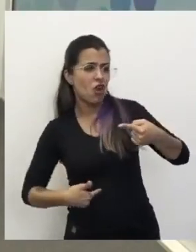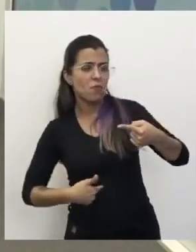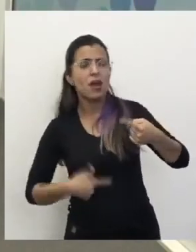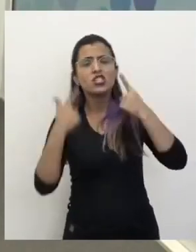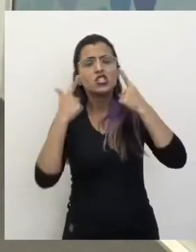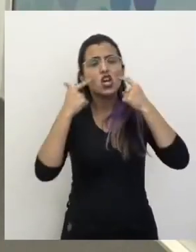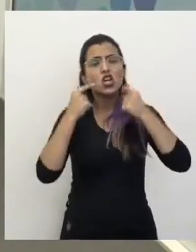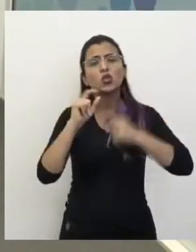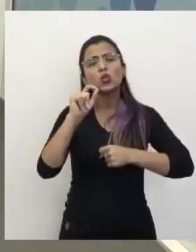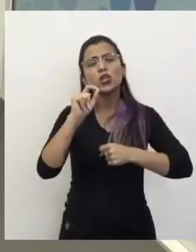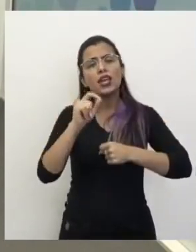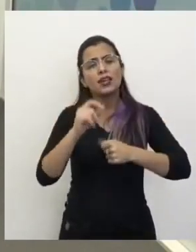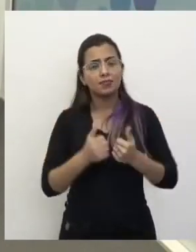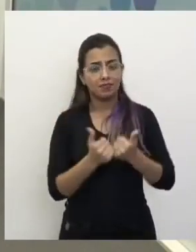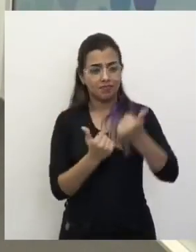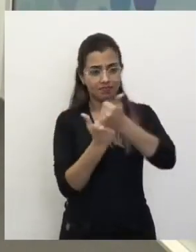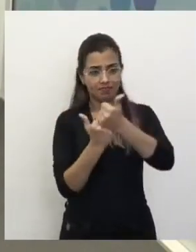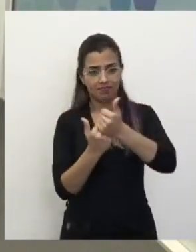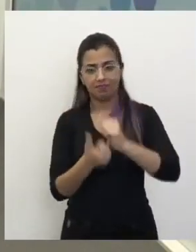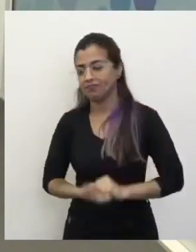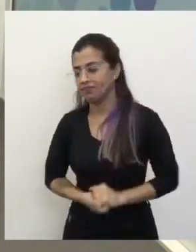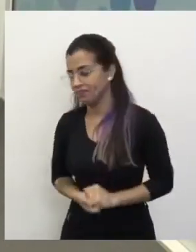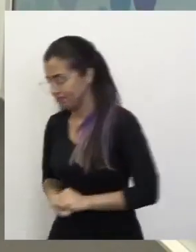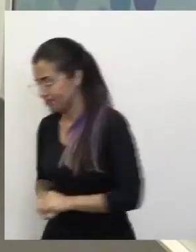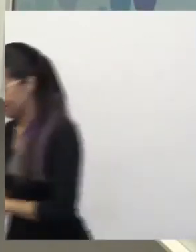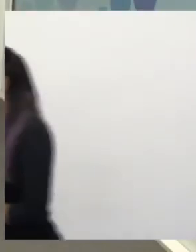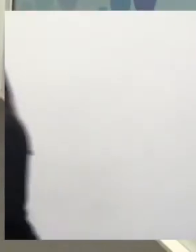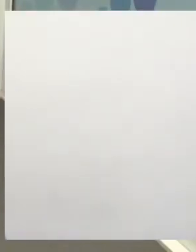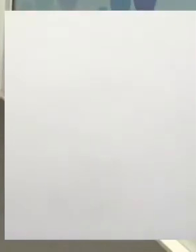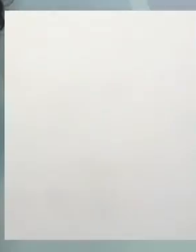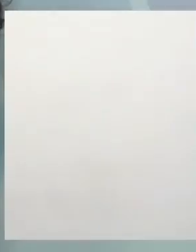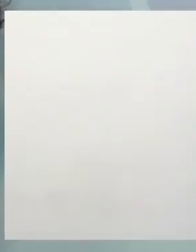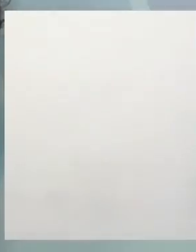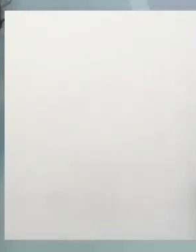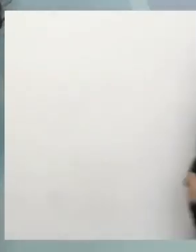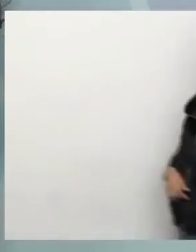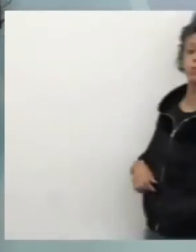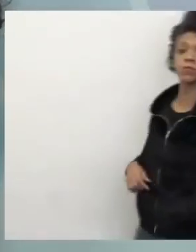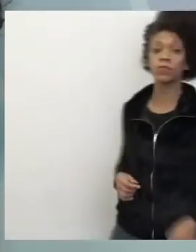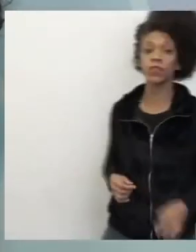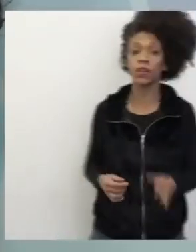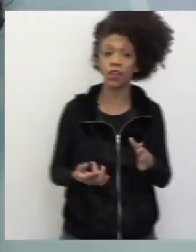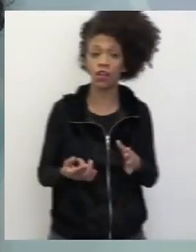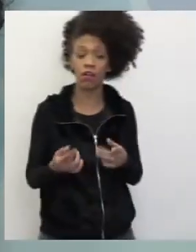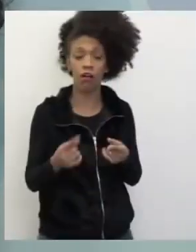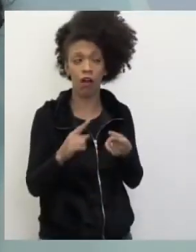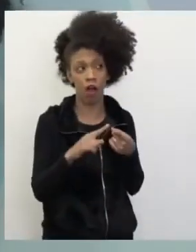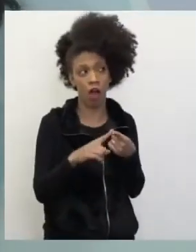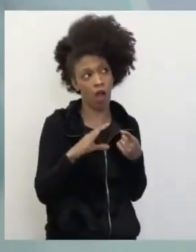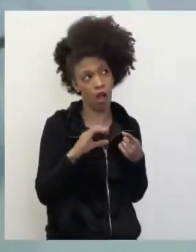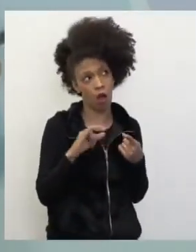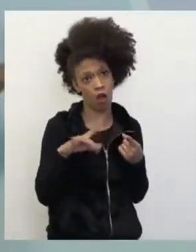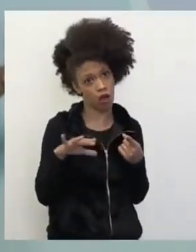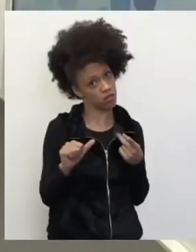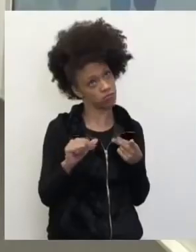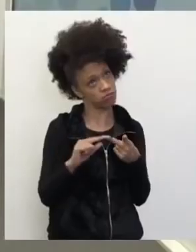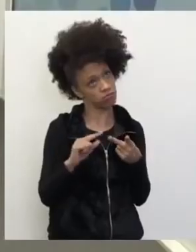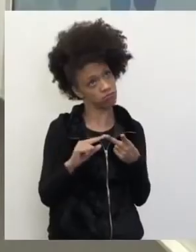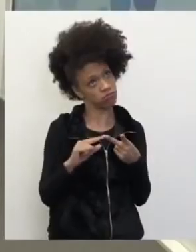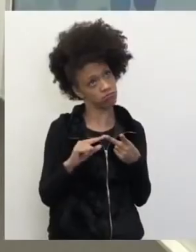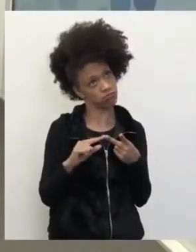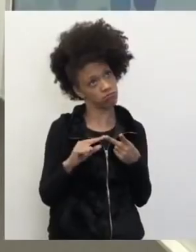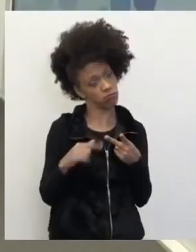quê? De cólica. Poderia ser de dor, poderia colocar de dor, poderia colocar o que